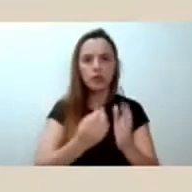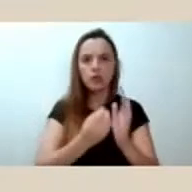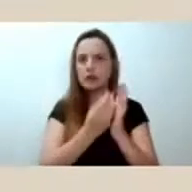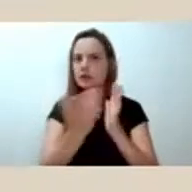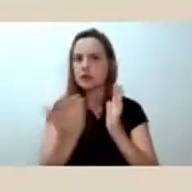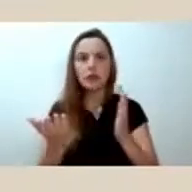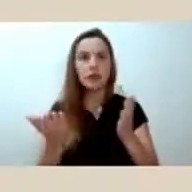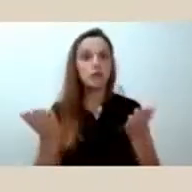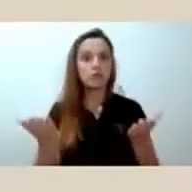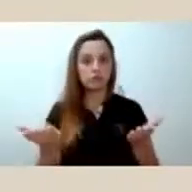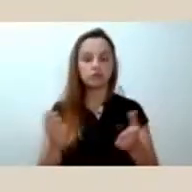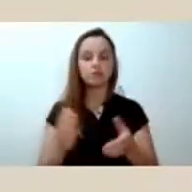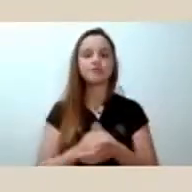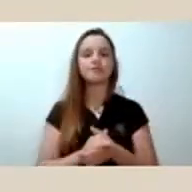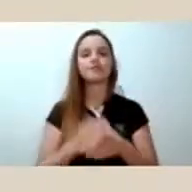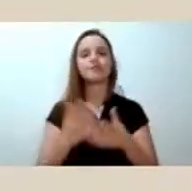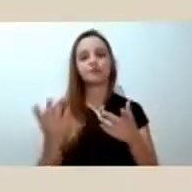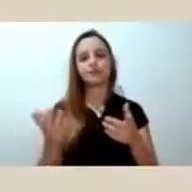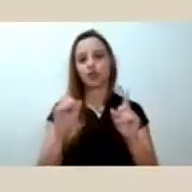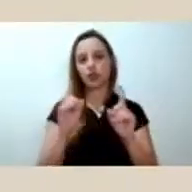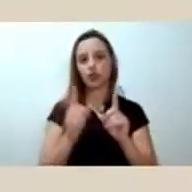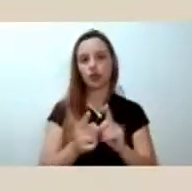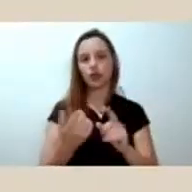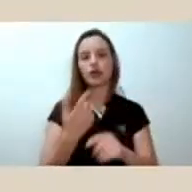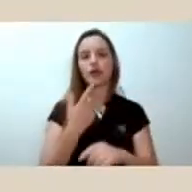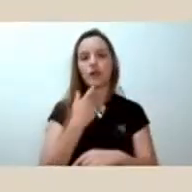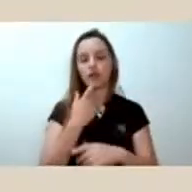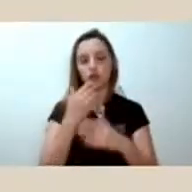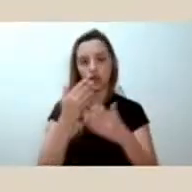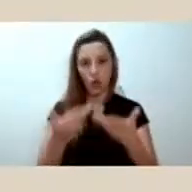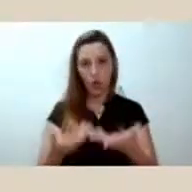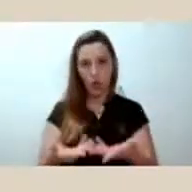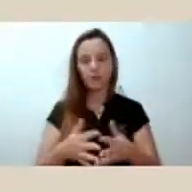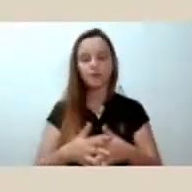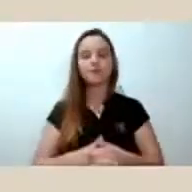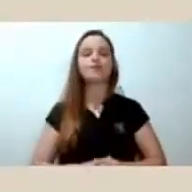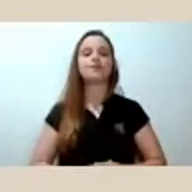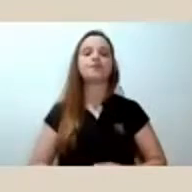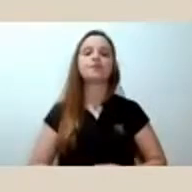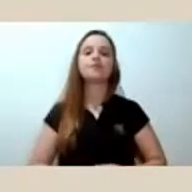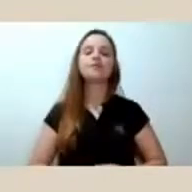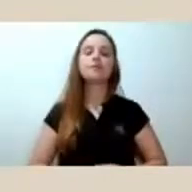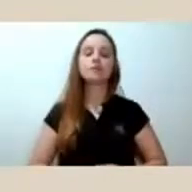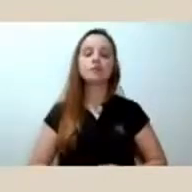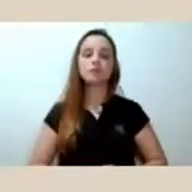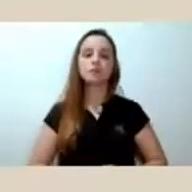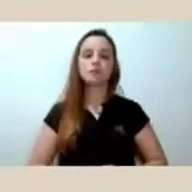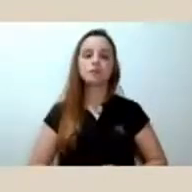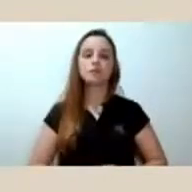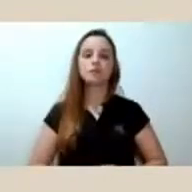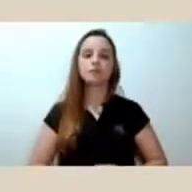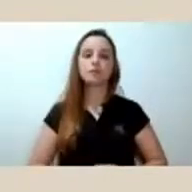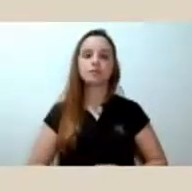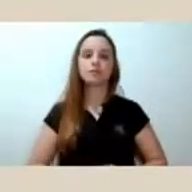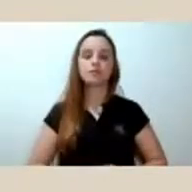So these studies focus on cognition, on behavior.